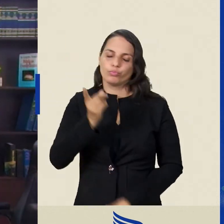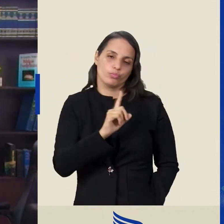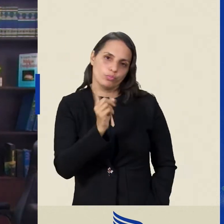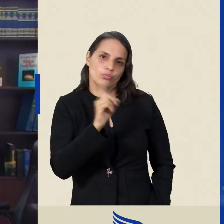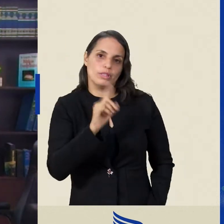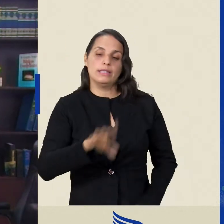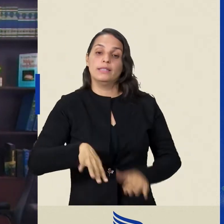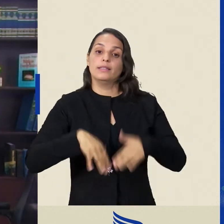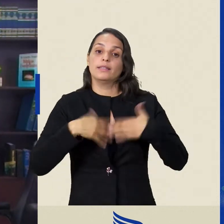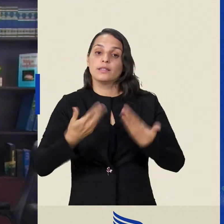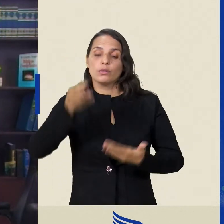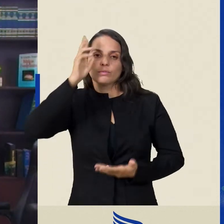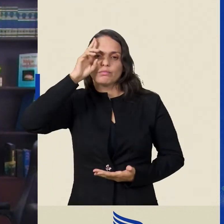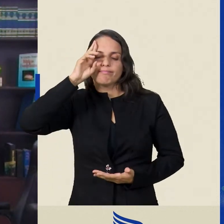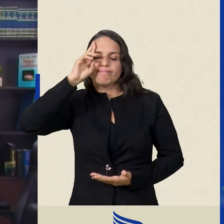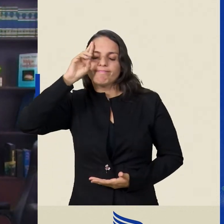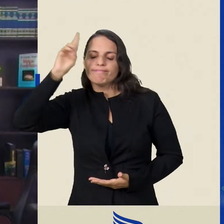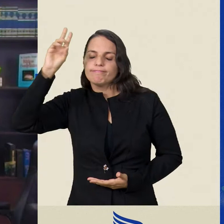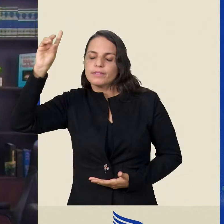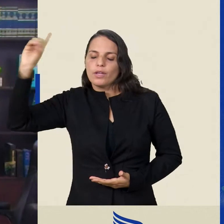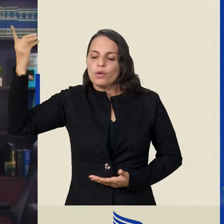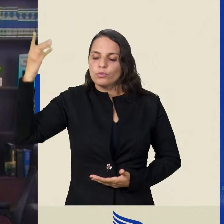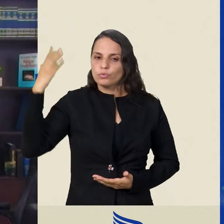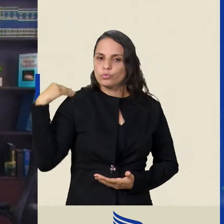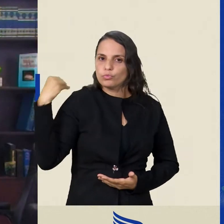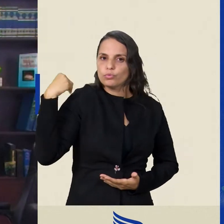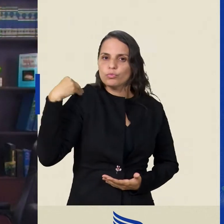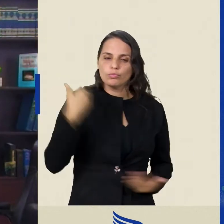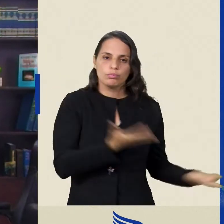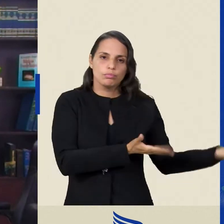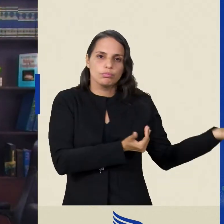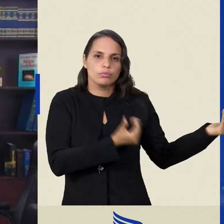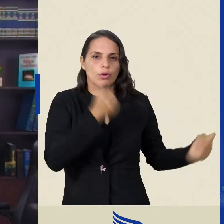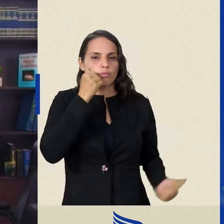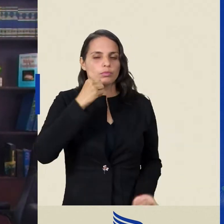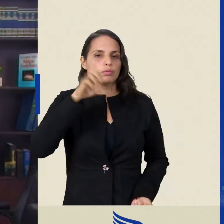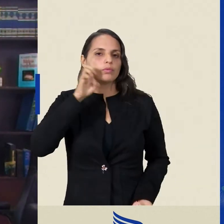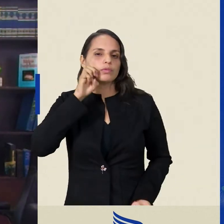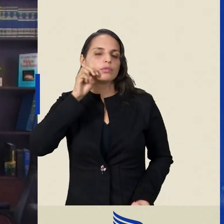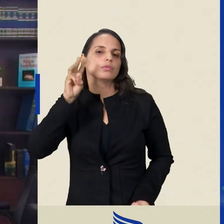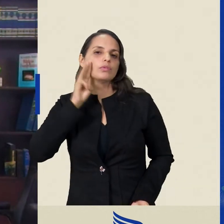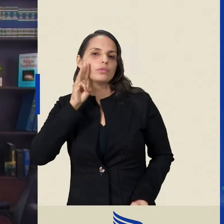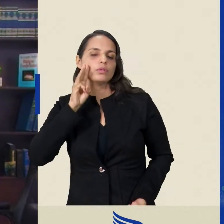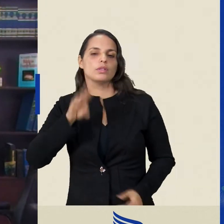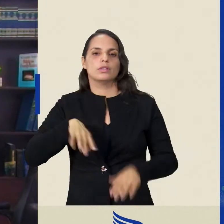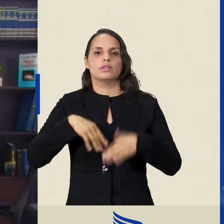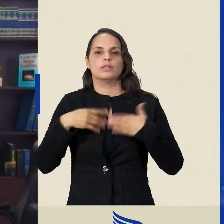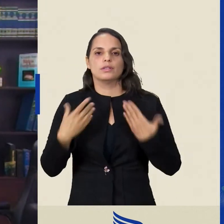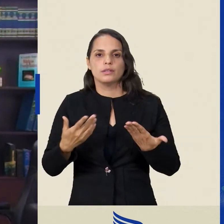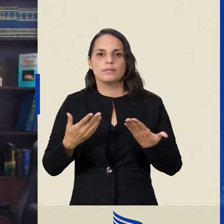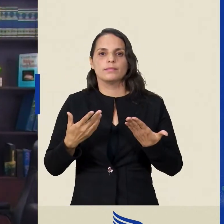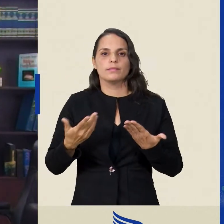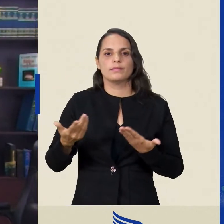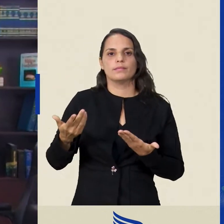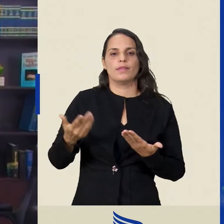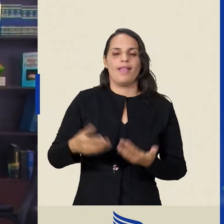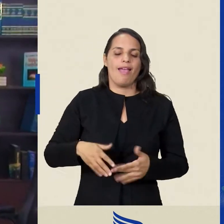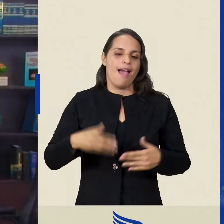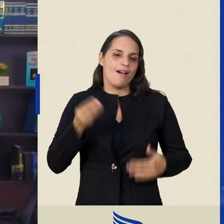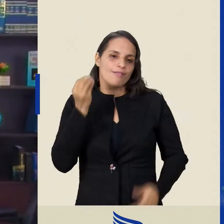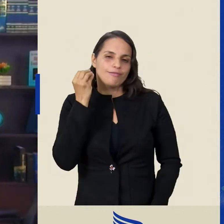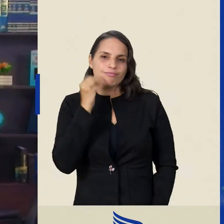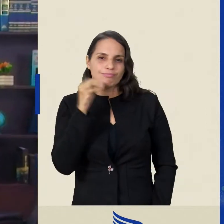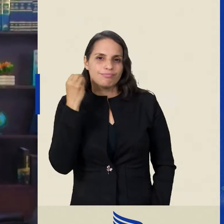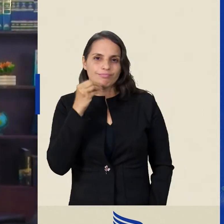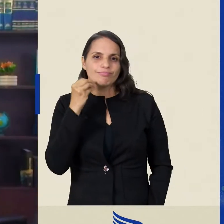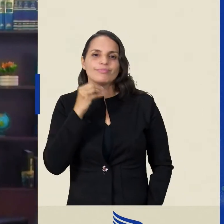Então o Senhor chamou a jovem Ellen Gold Harmon, a qual, mesmo com a sua saúde